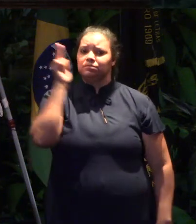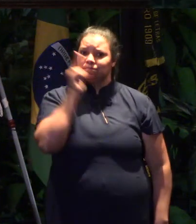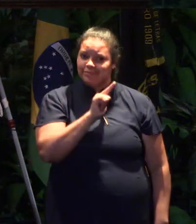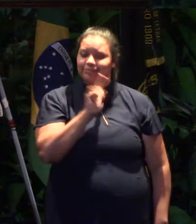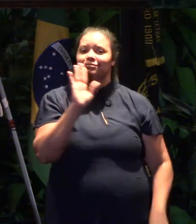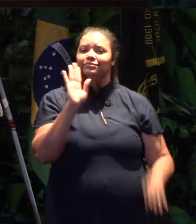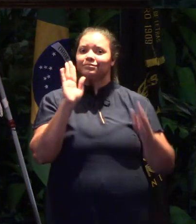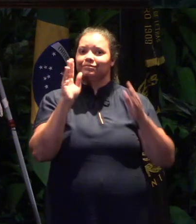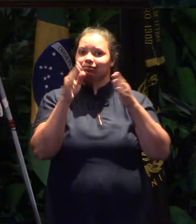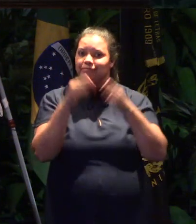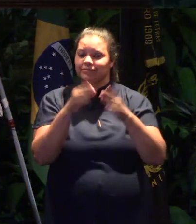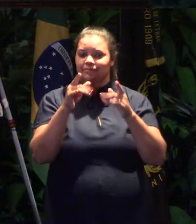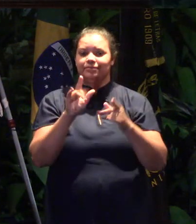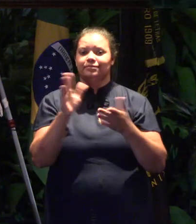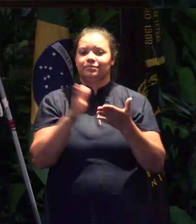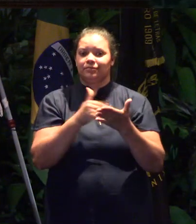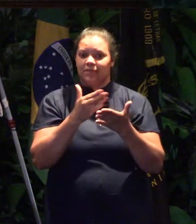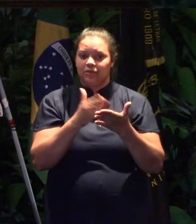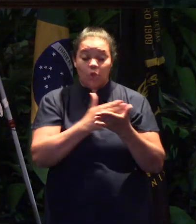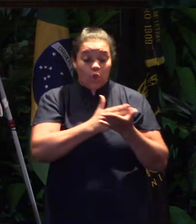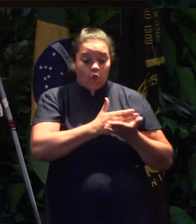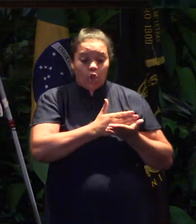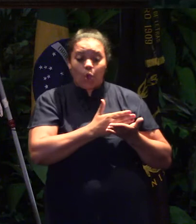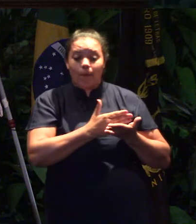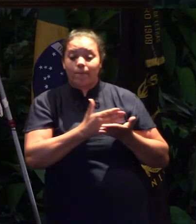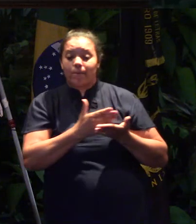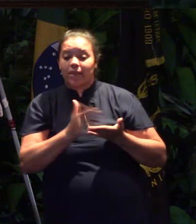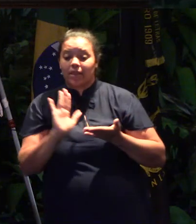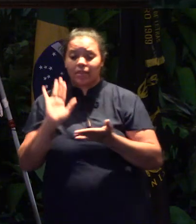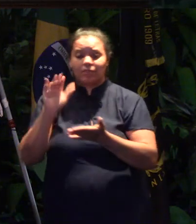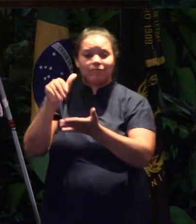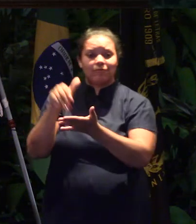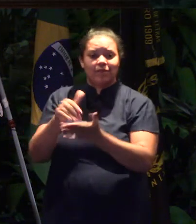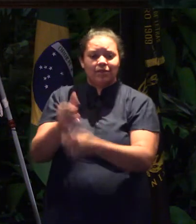seu livro, que era emocionar. Do começo ao fim, é um livro que me emocionou do começo ao fim.